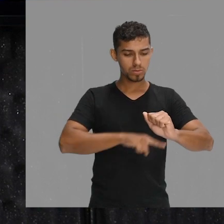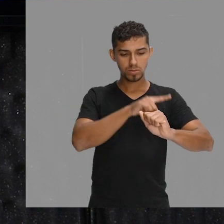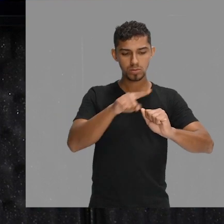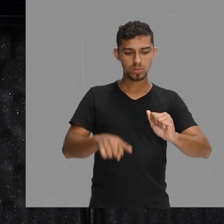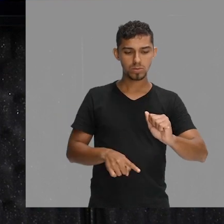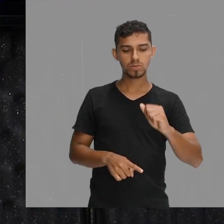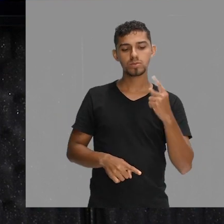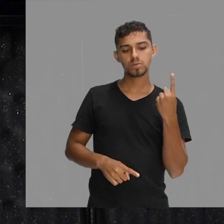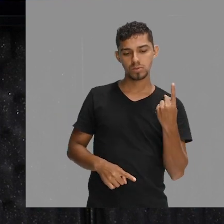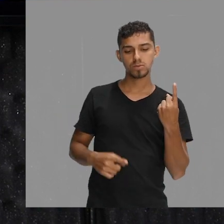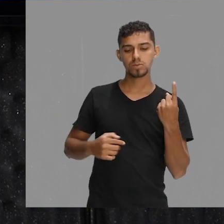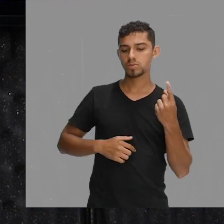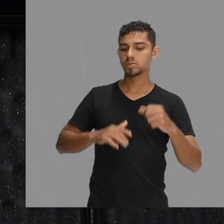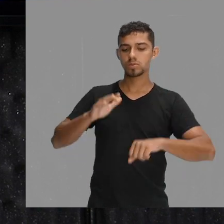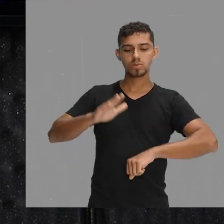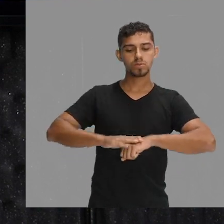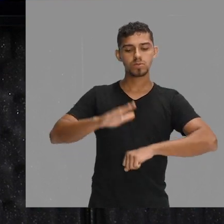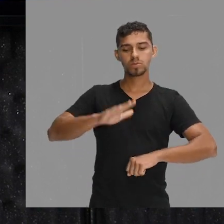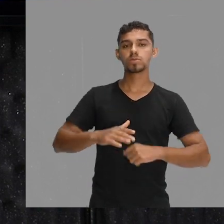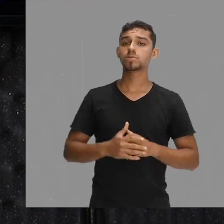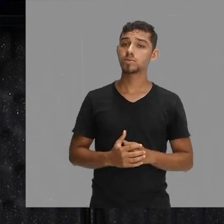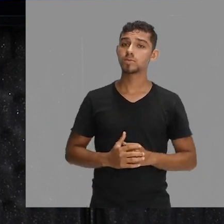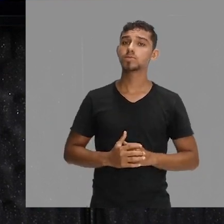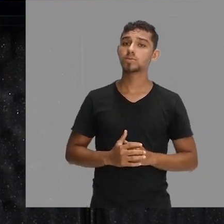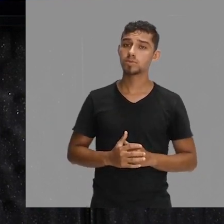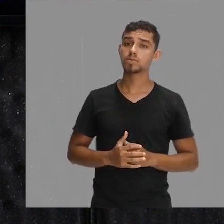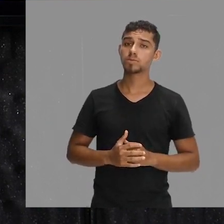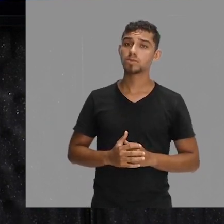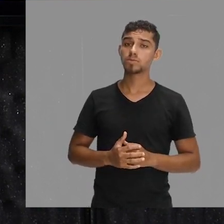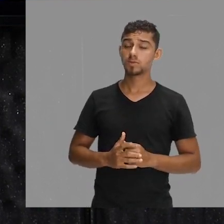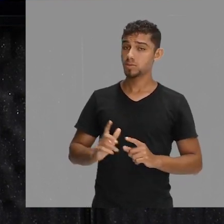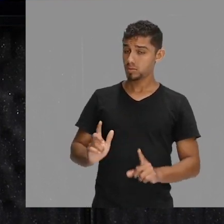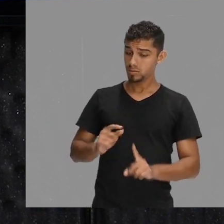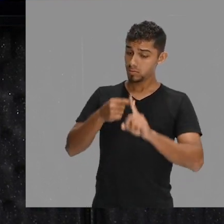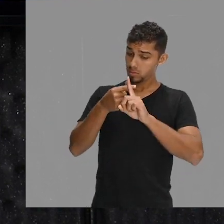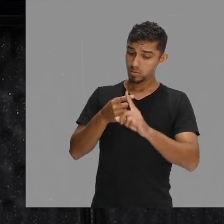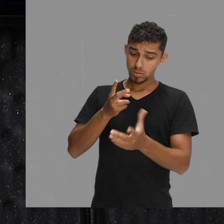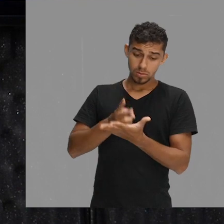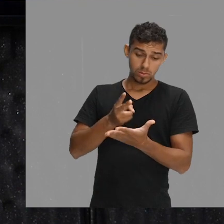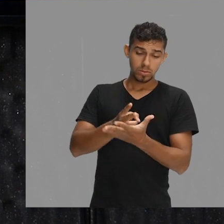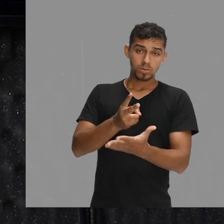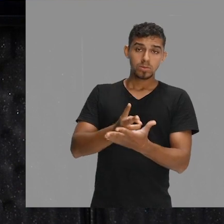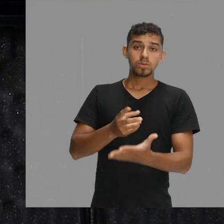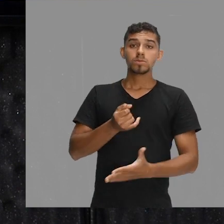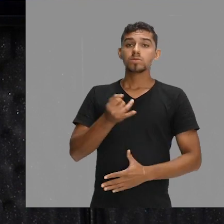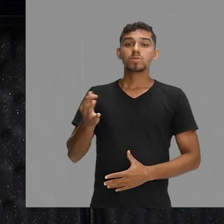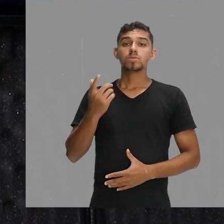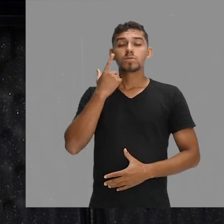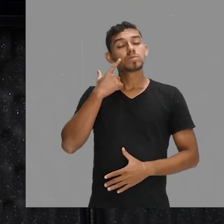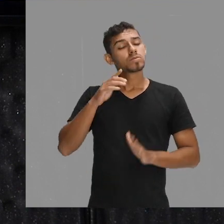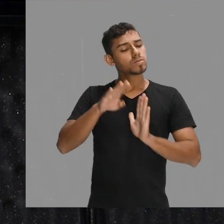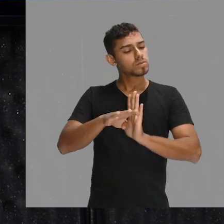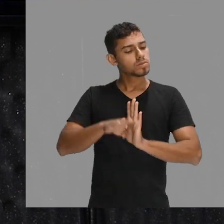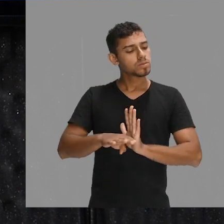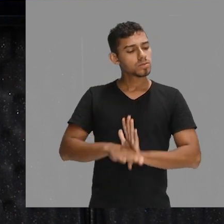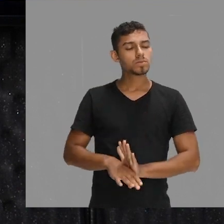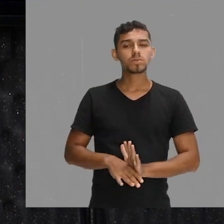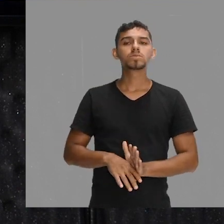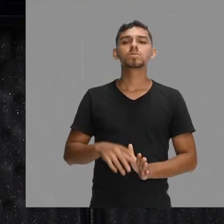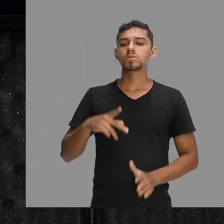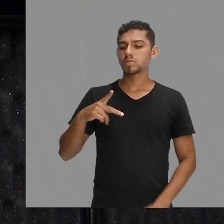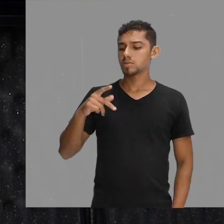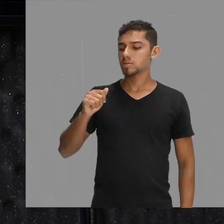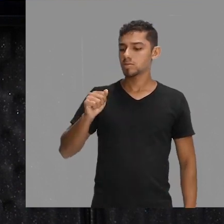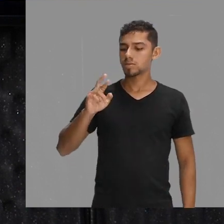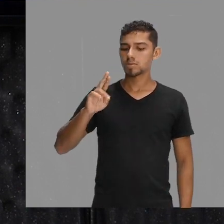ter a maior pressão de vapor. A maior pressão de vapor sempre quando tivermos a menor quantidade de